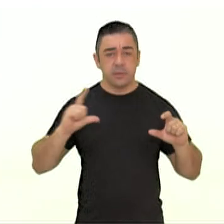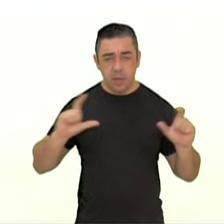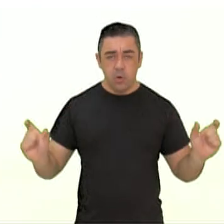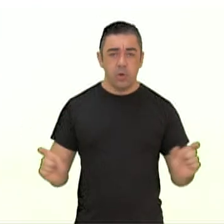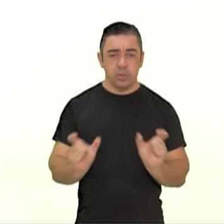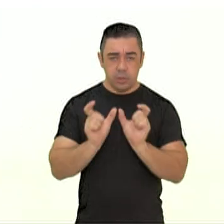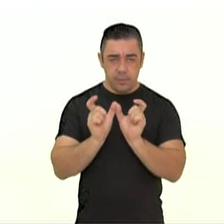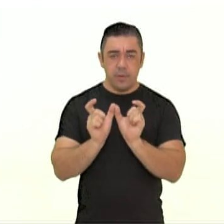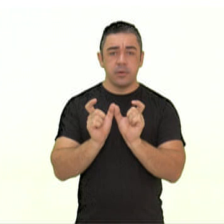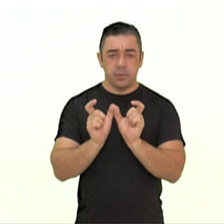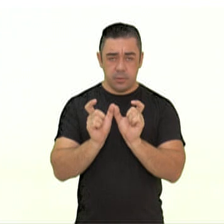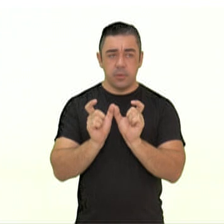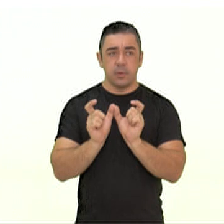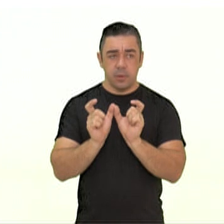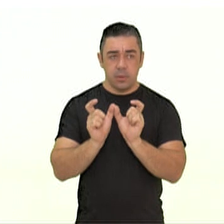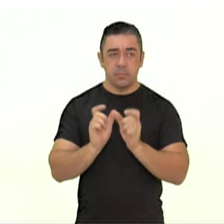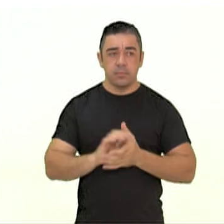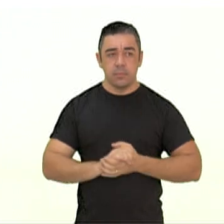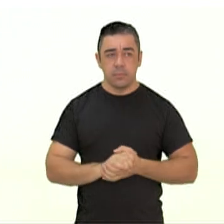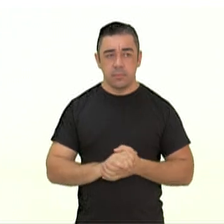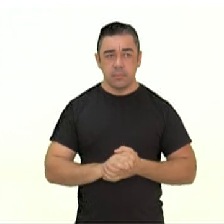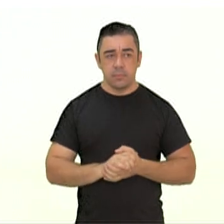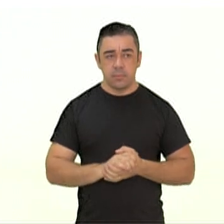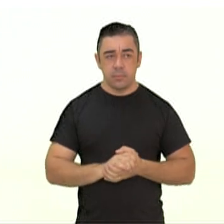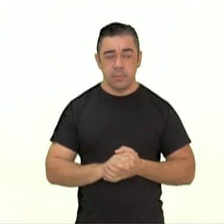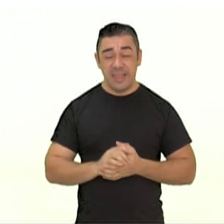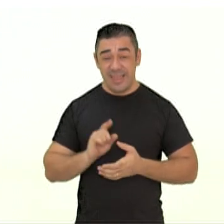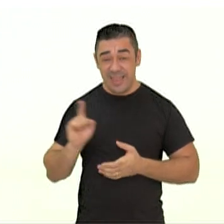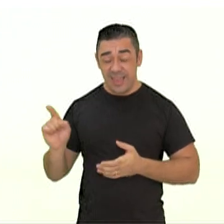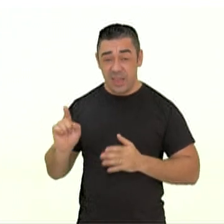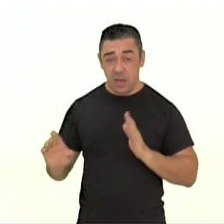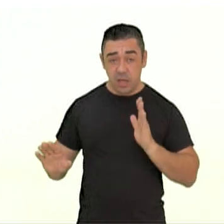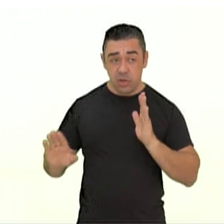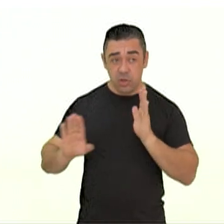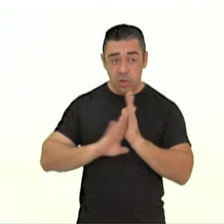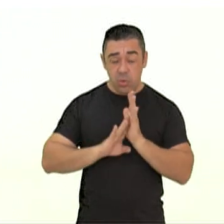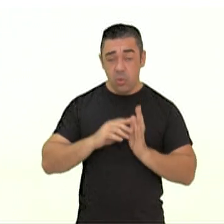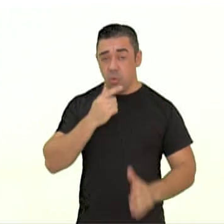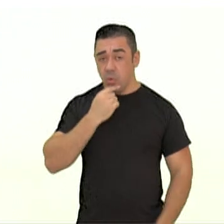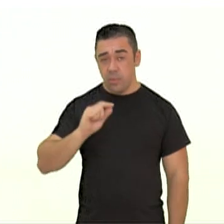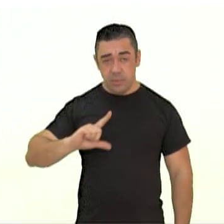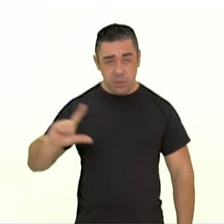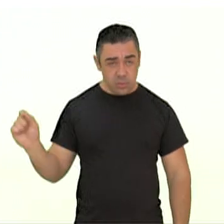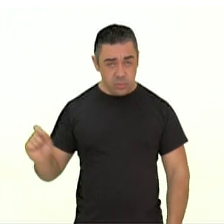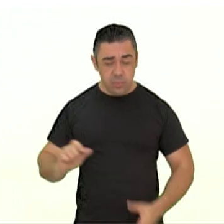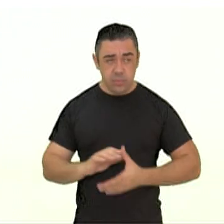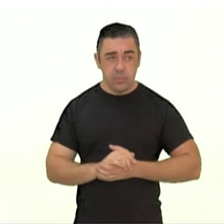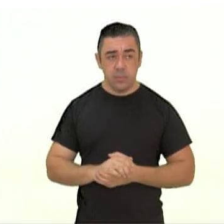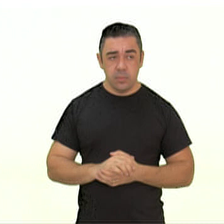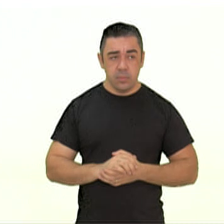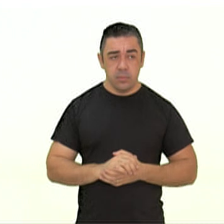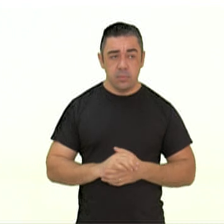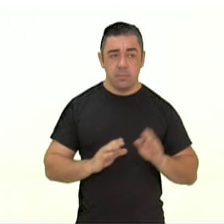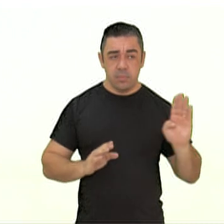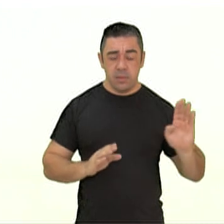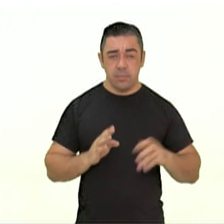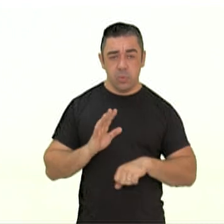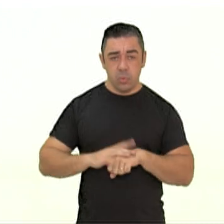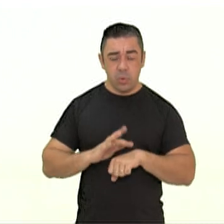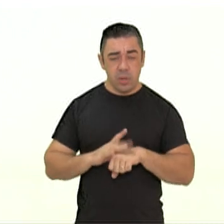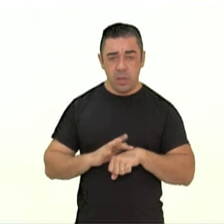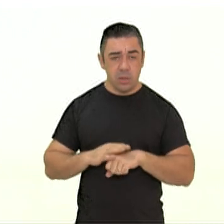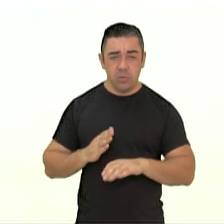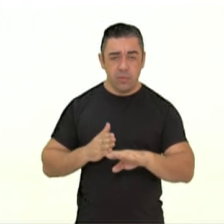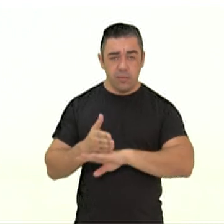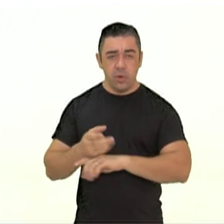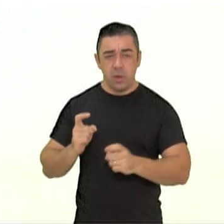conjunção coordenativa. Letra A. Quando ele chegou, Marcos saiu. Como estava doente, não compareceu